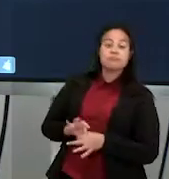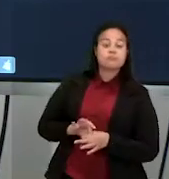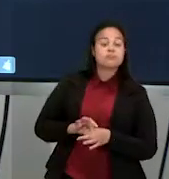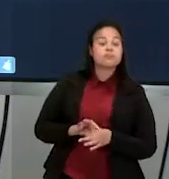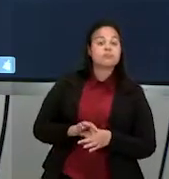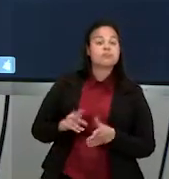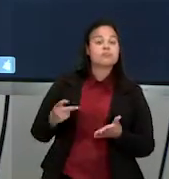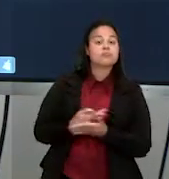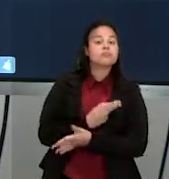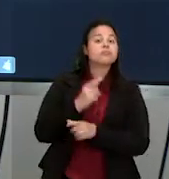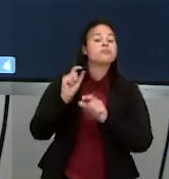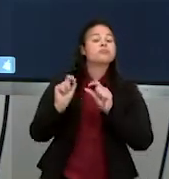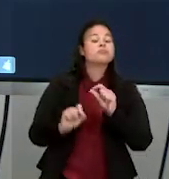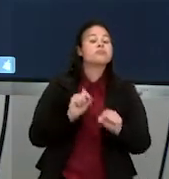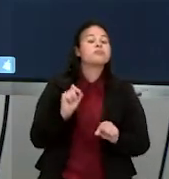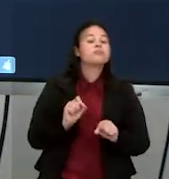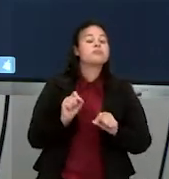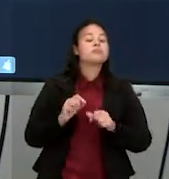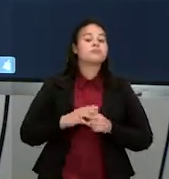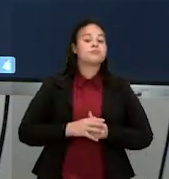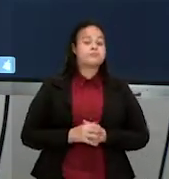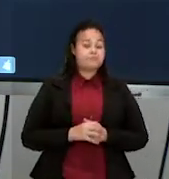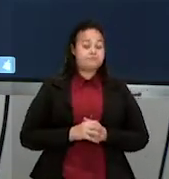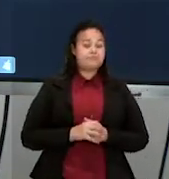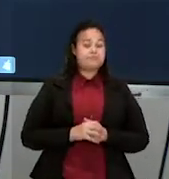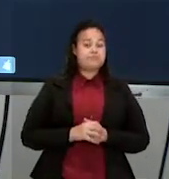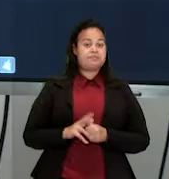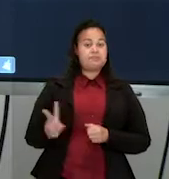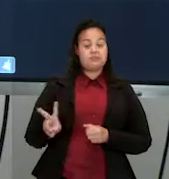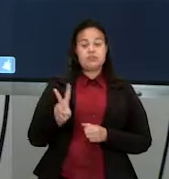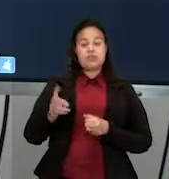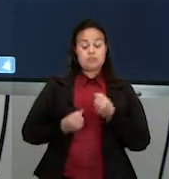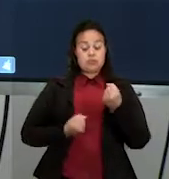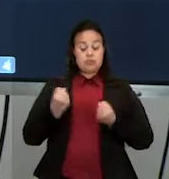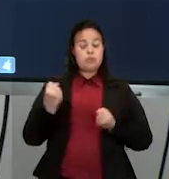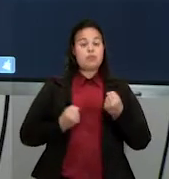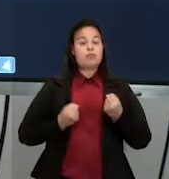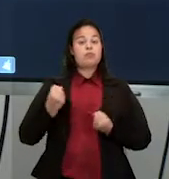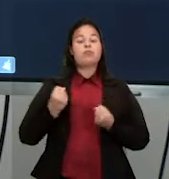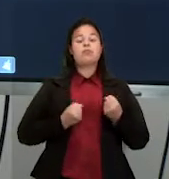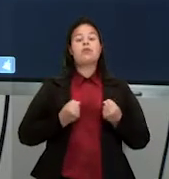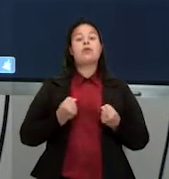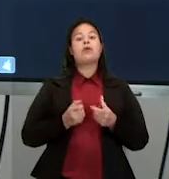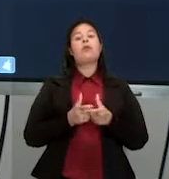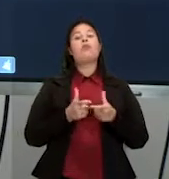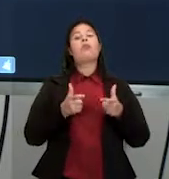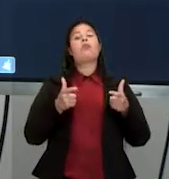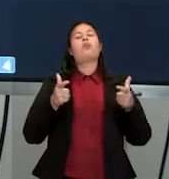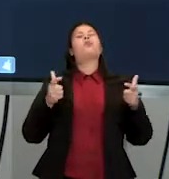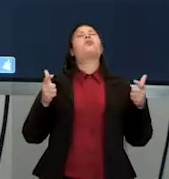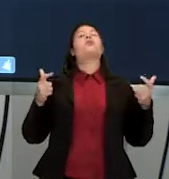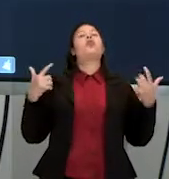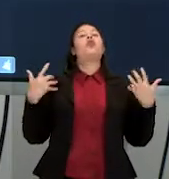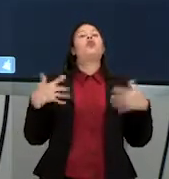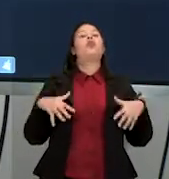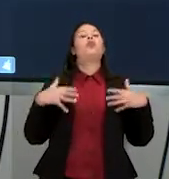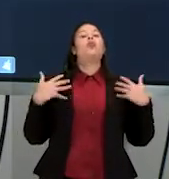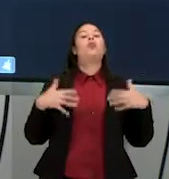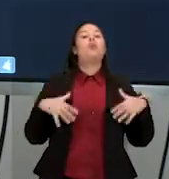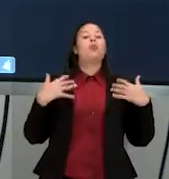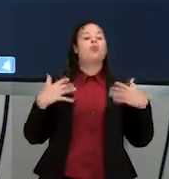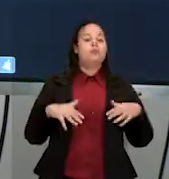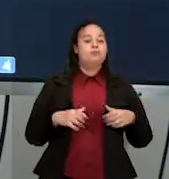acontecendo? O que aconteceu foi que o valor do carro realmente ficou maior, não é? Nesse